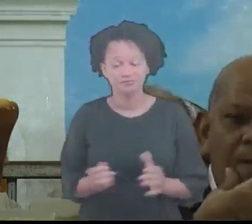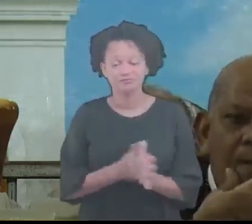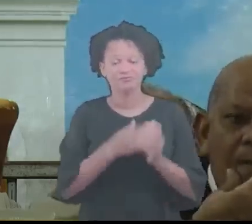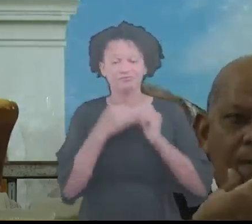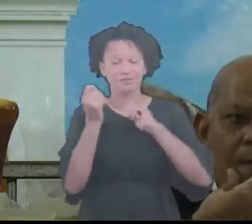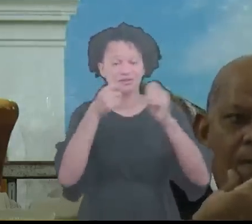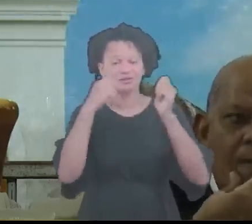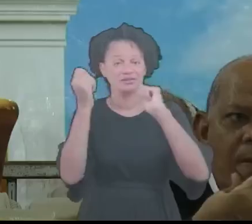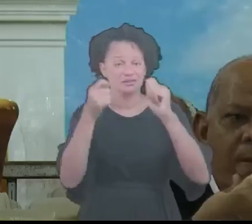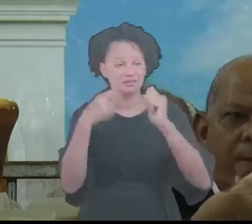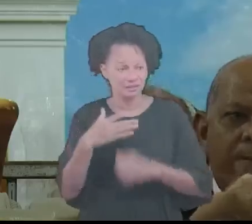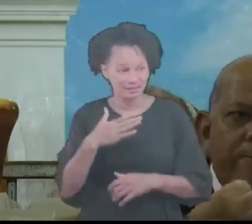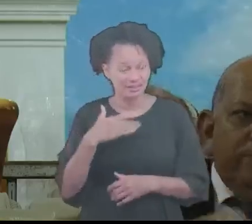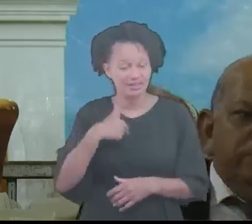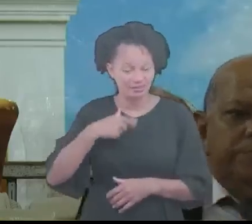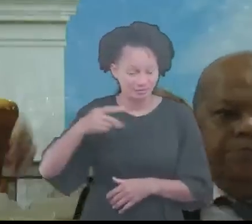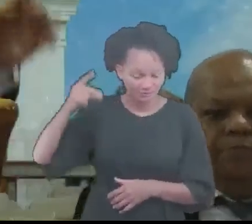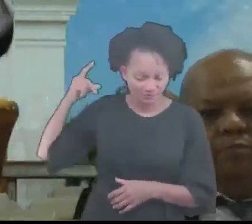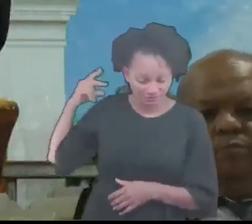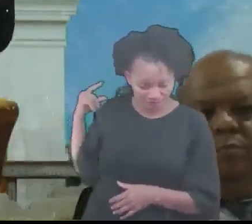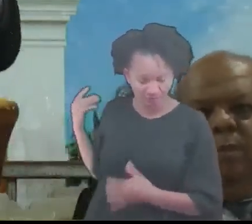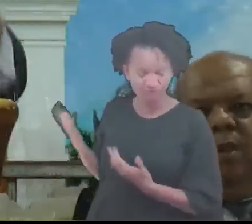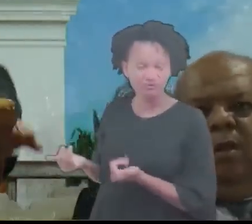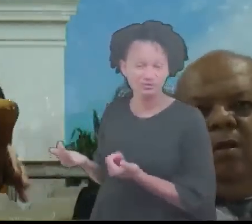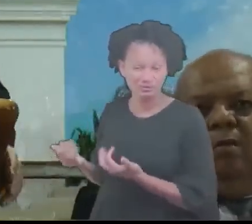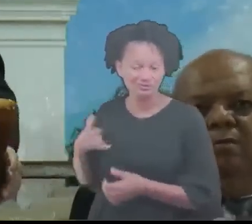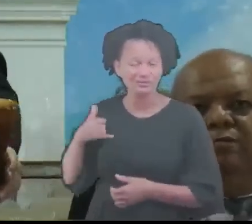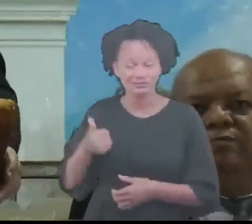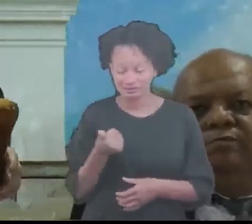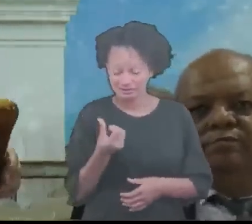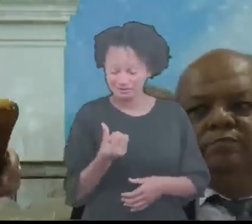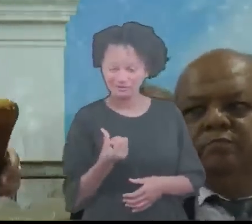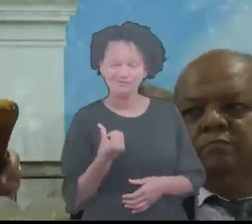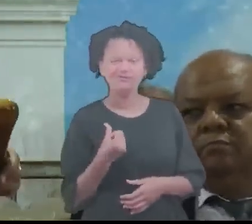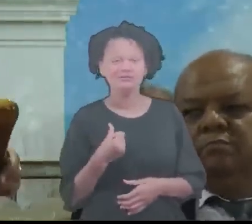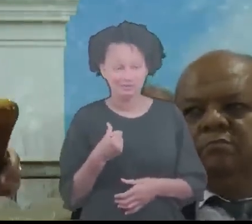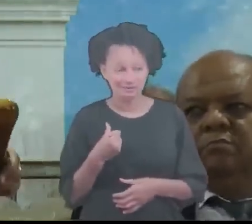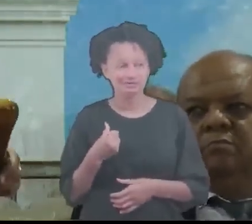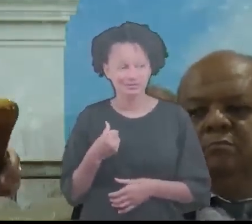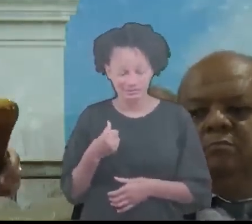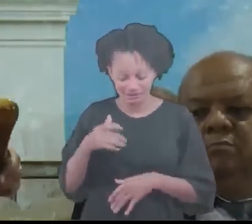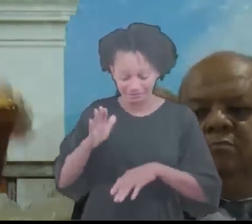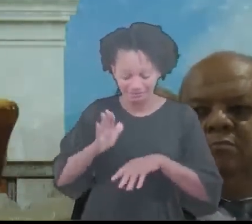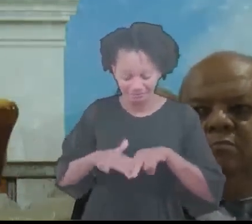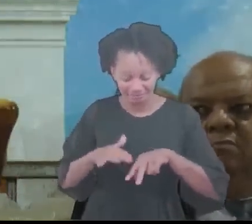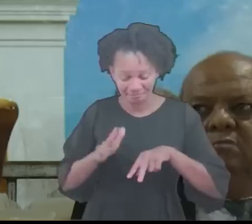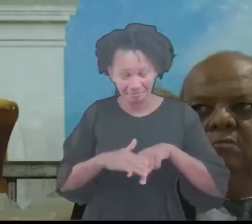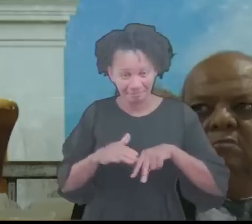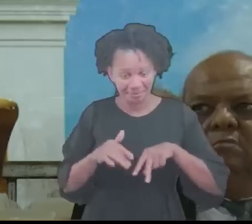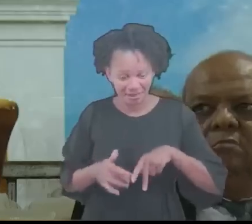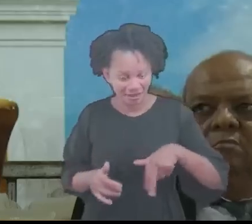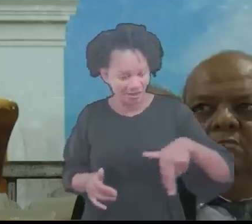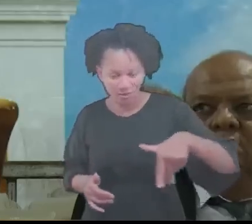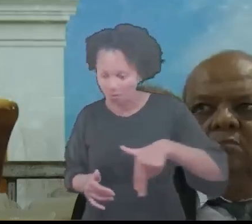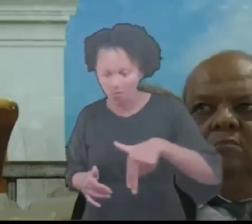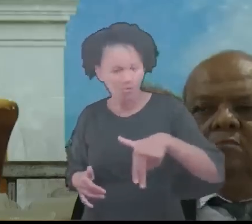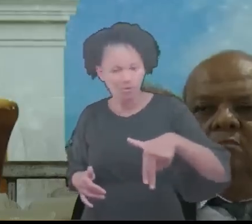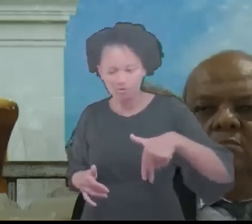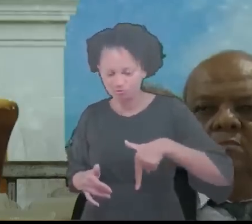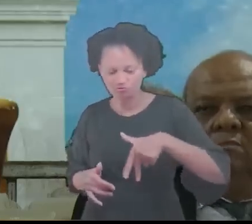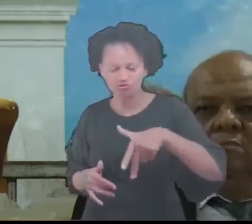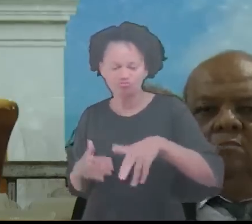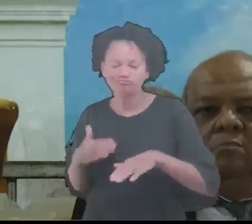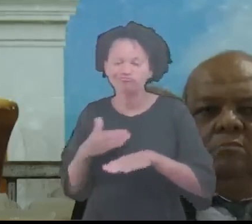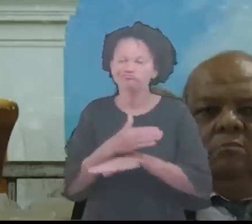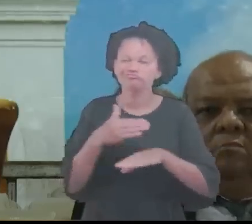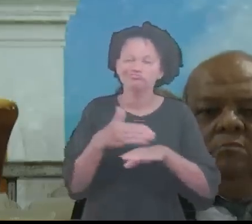Aleluia! Na minha mocidade, a partir dos meus 16 anos, essas pernas não foram para outro lugar, a não ser para a